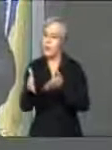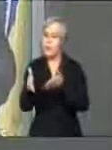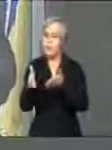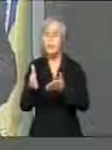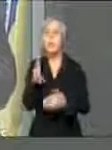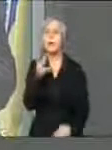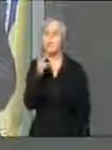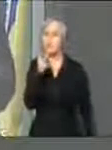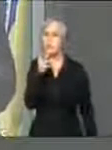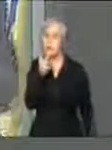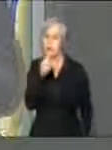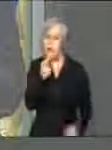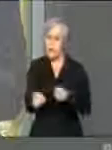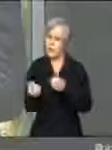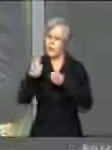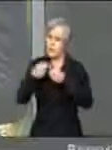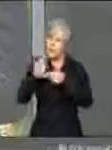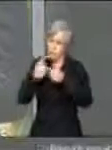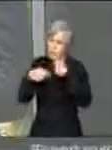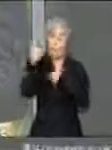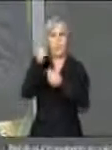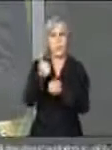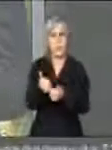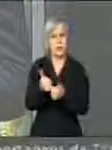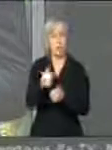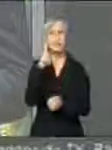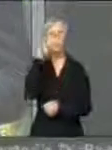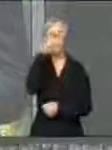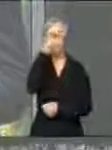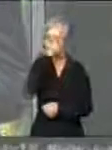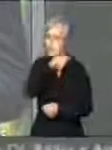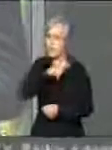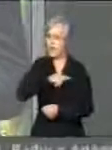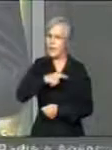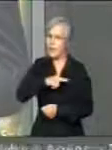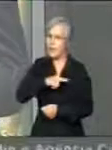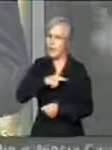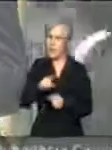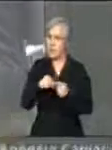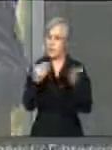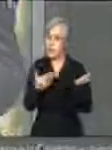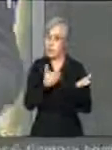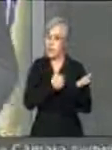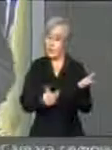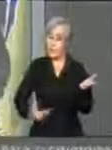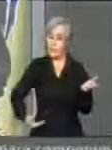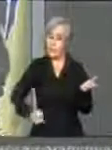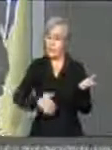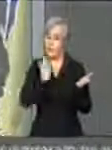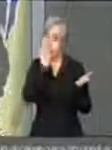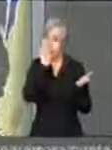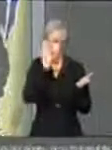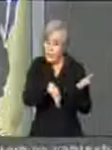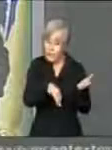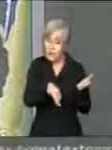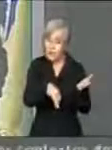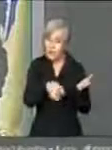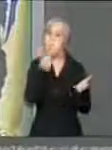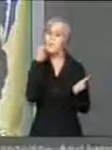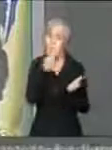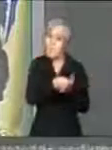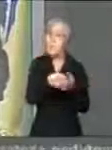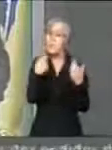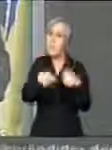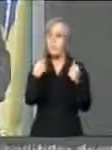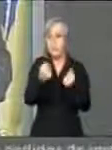recuperação. As dificuldades são imensas, mas o fim desse governo é um passo obrigatório para